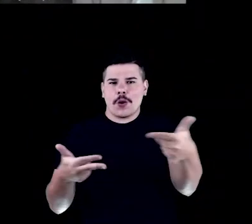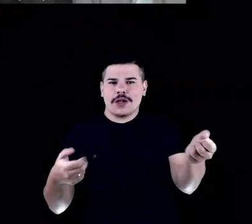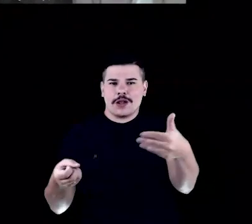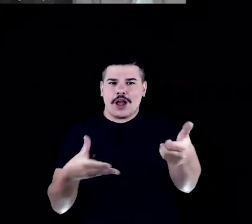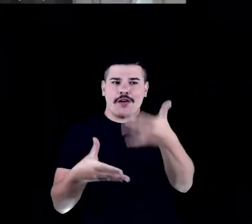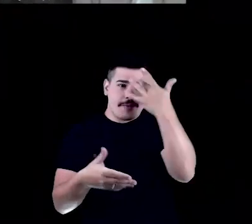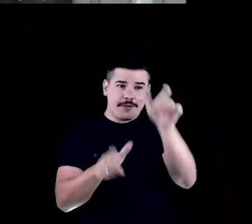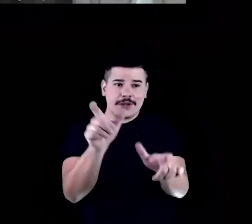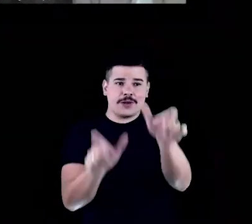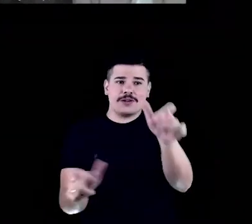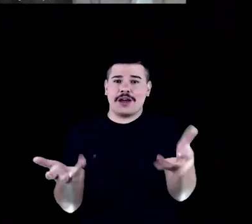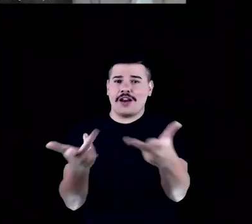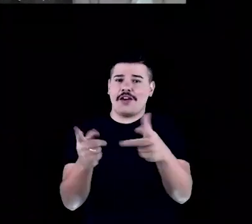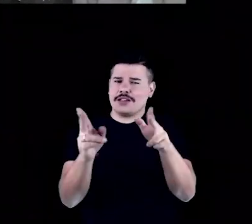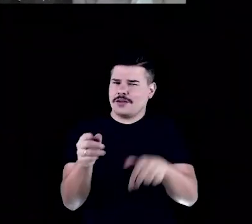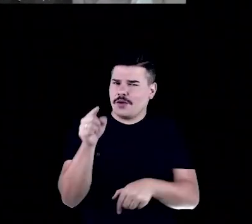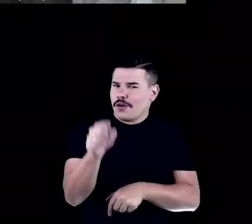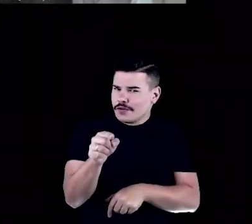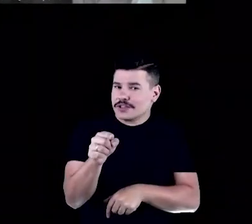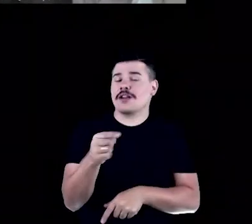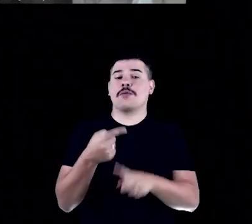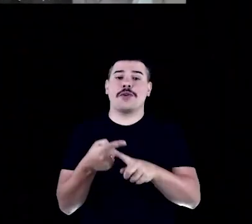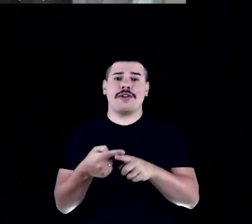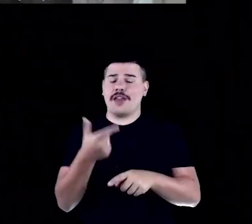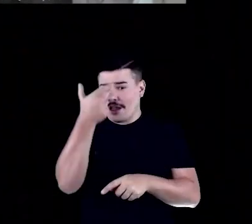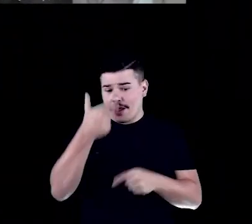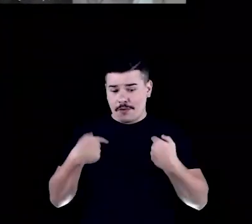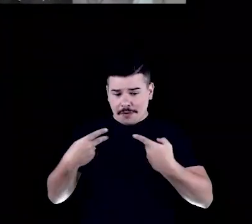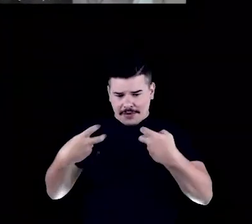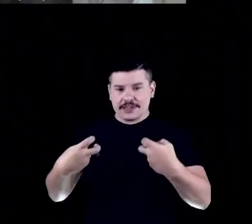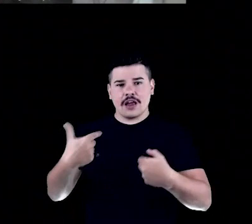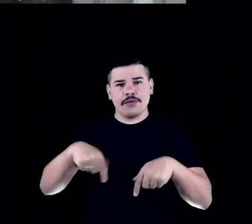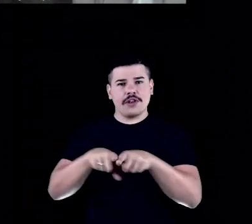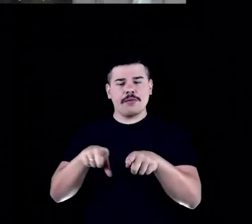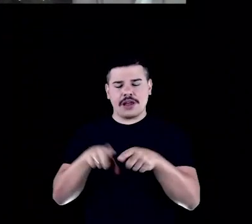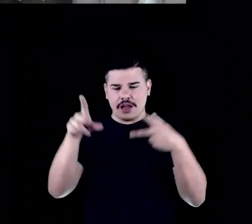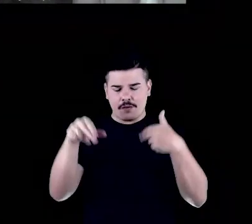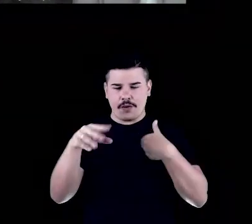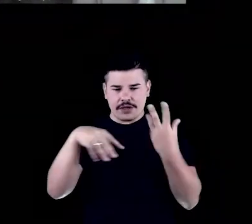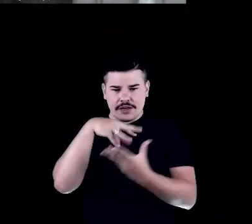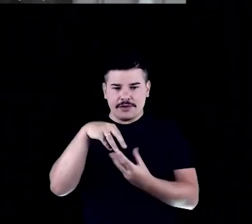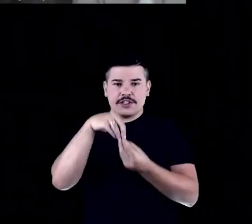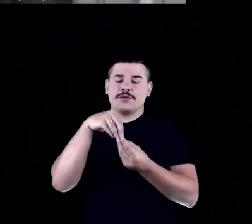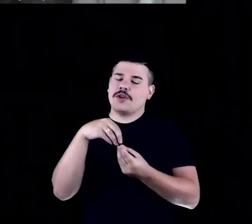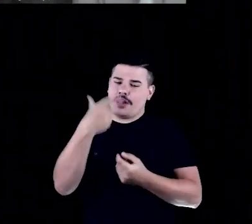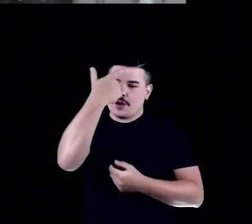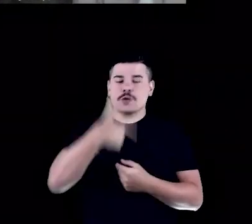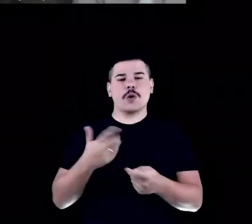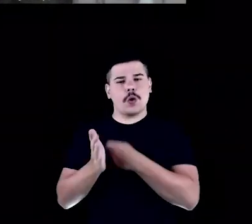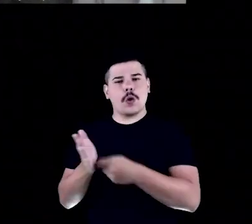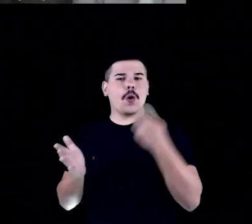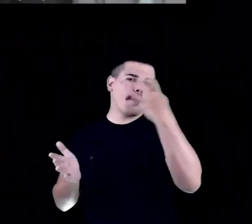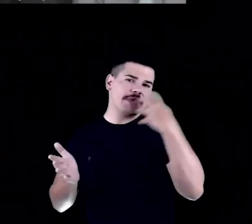conhecer, né, pessoas incríveis como vocês, é o fato de que eu também me vejo muito nesse lugar de hibridismo enquanto